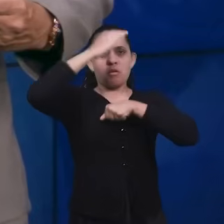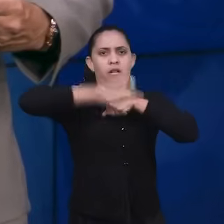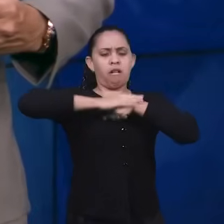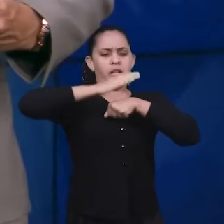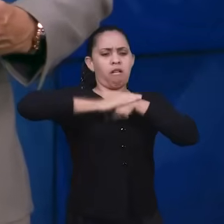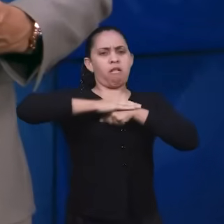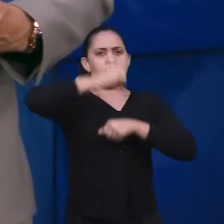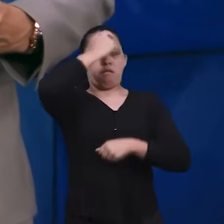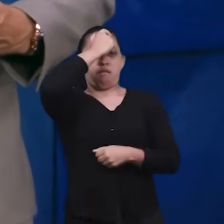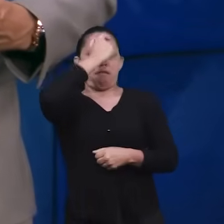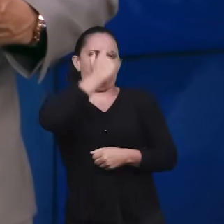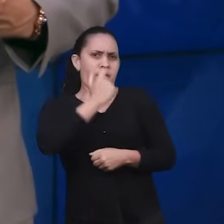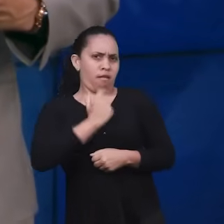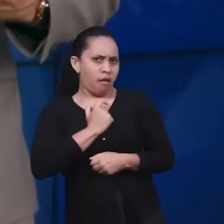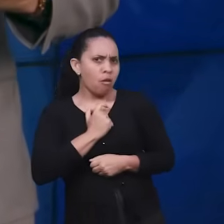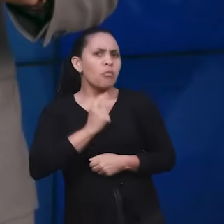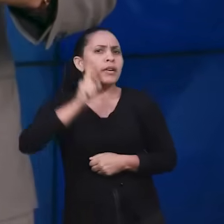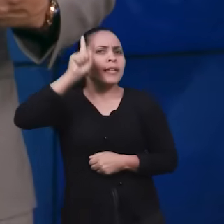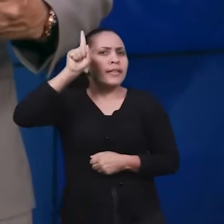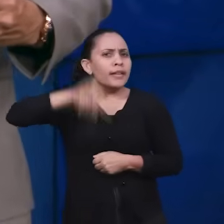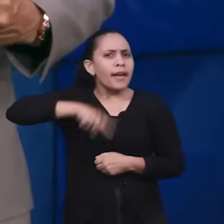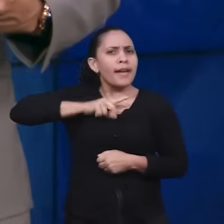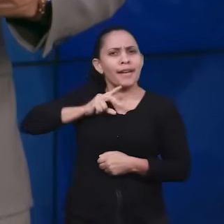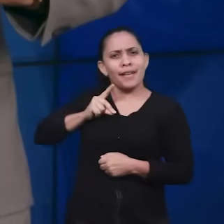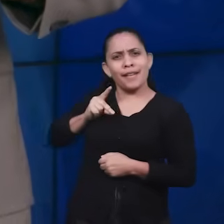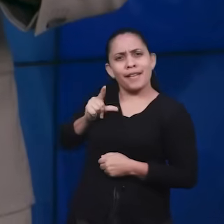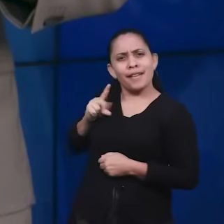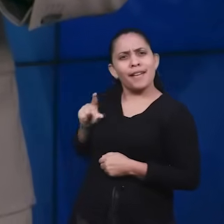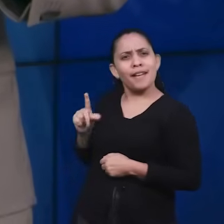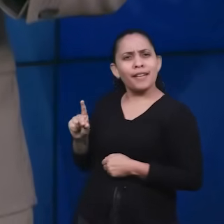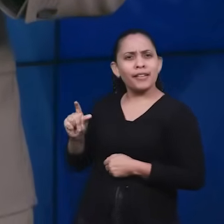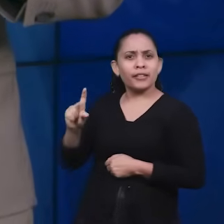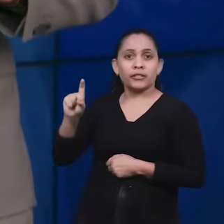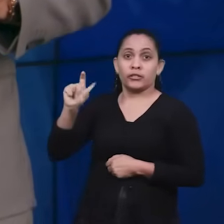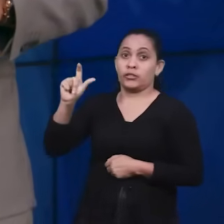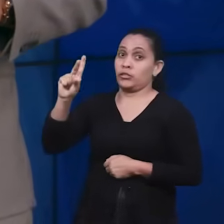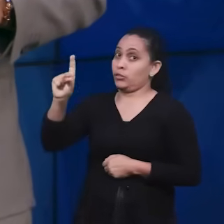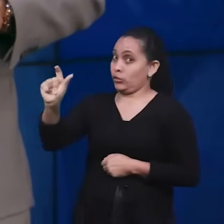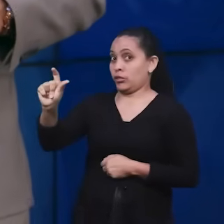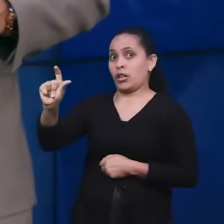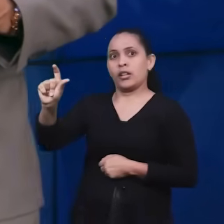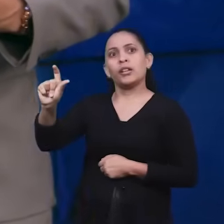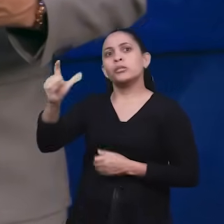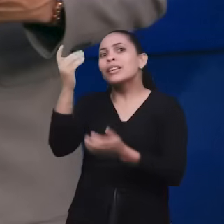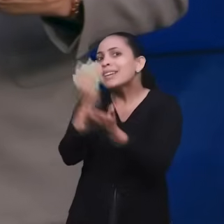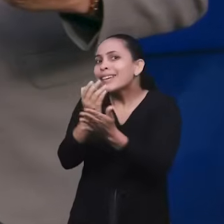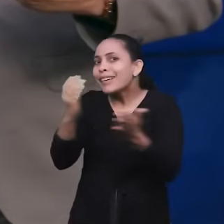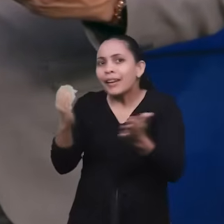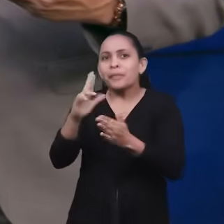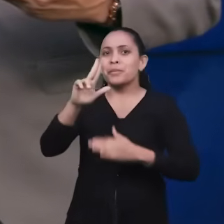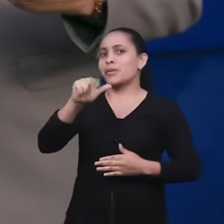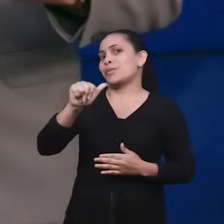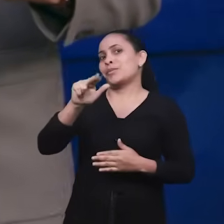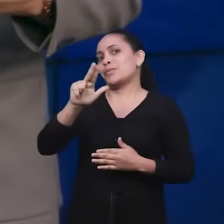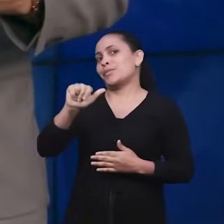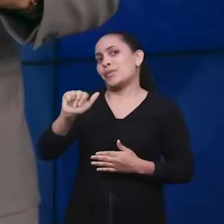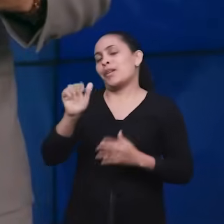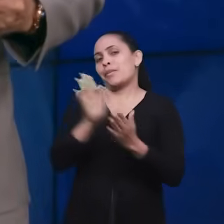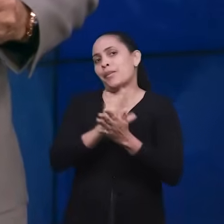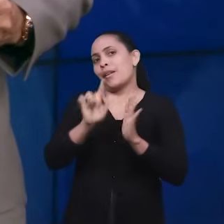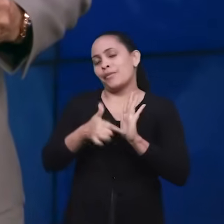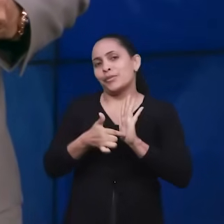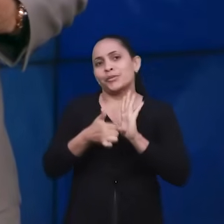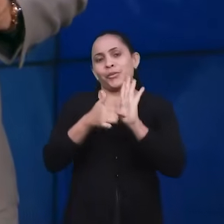Sou, aquele que é eternamente, aquele que nunca deixa de ser. Os personagens da